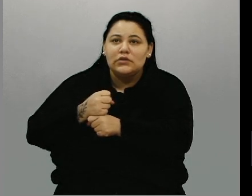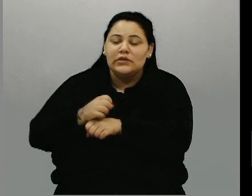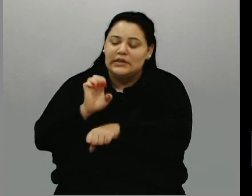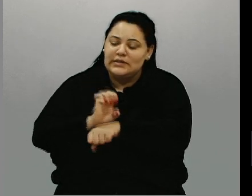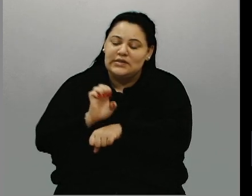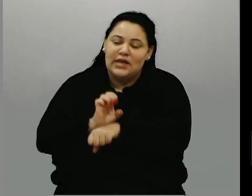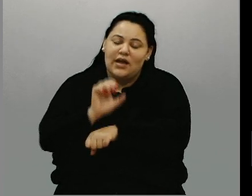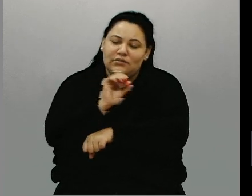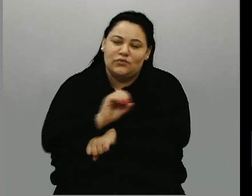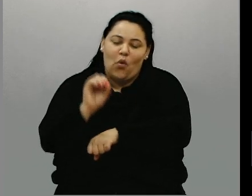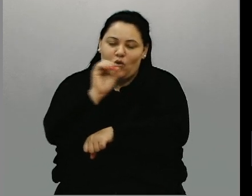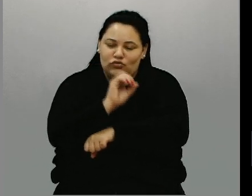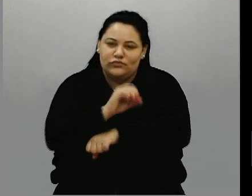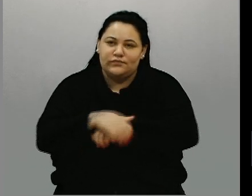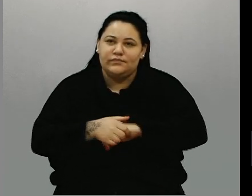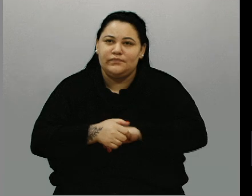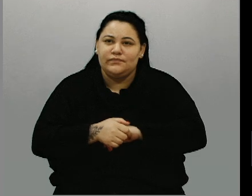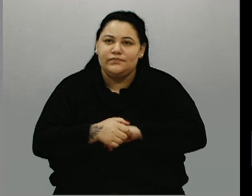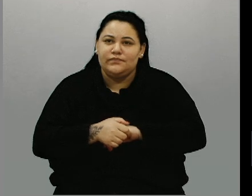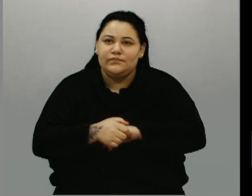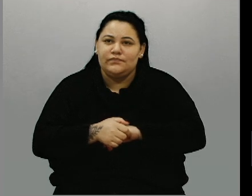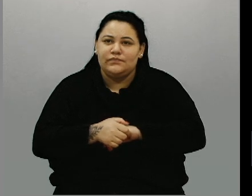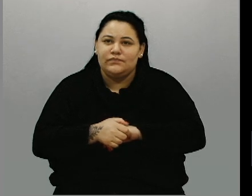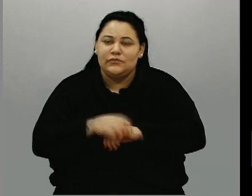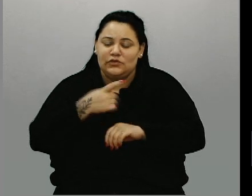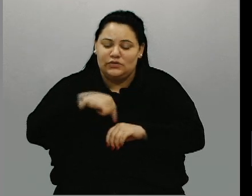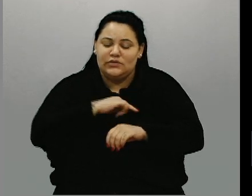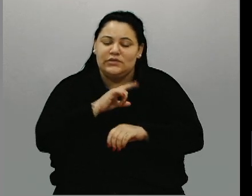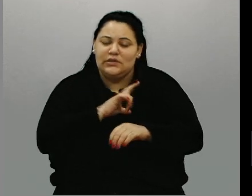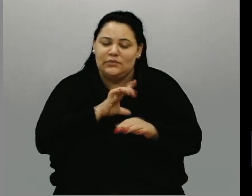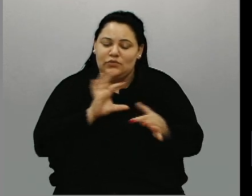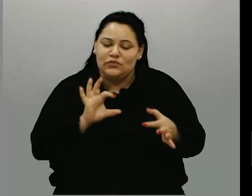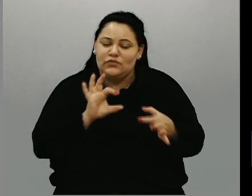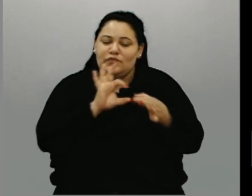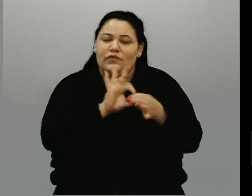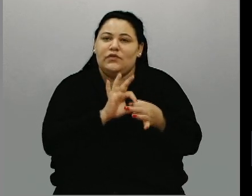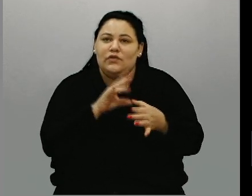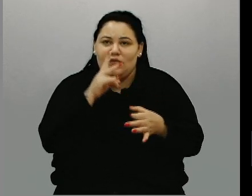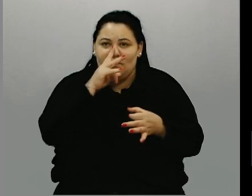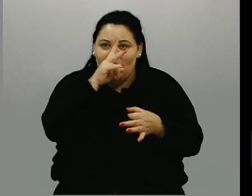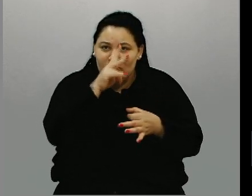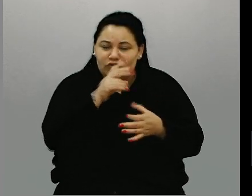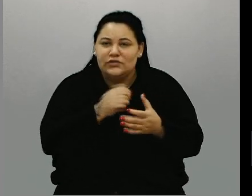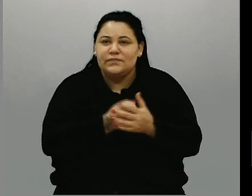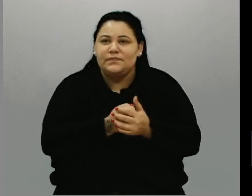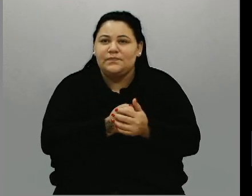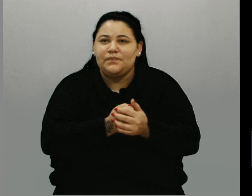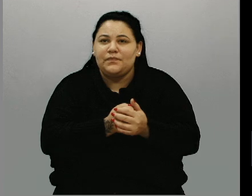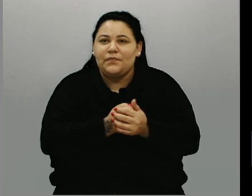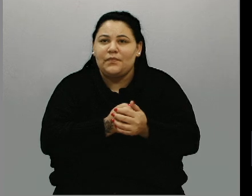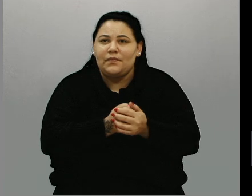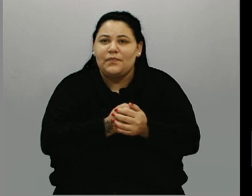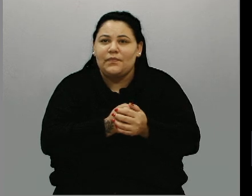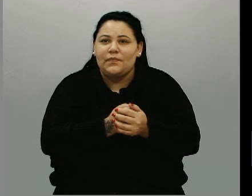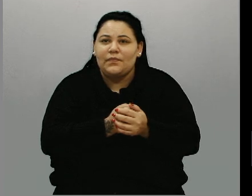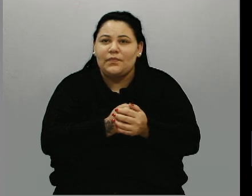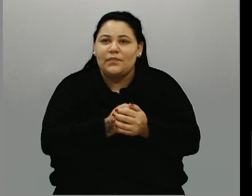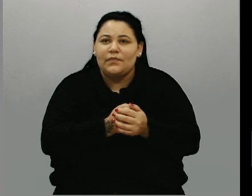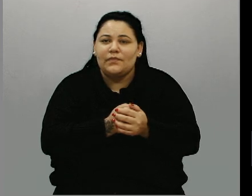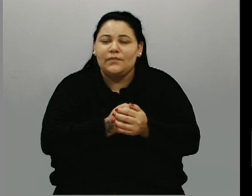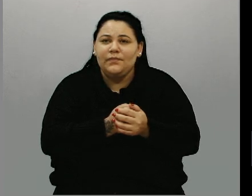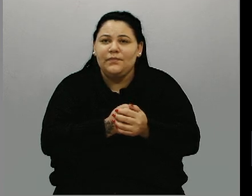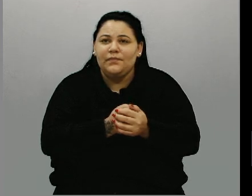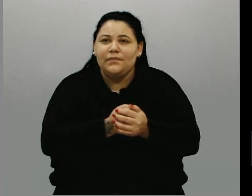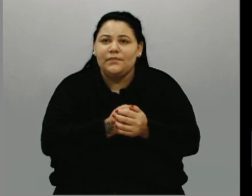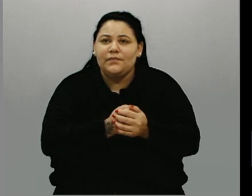né? Nossos vínculos são muito fortes, quase simbióticos, né? Que seja no plano econômico, né?